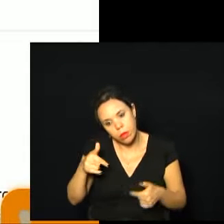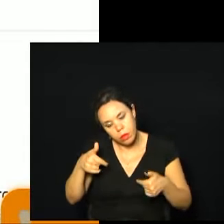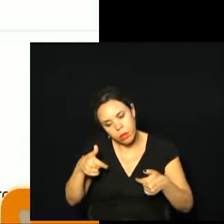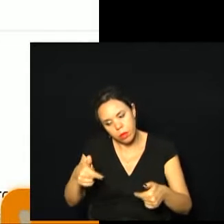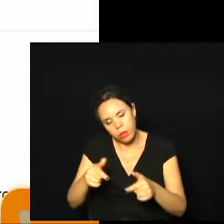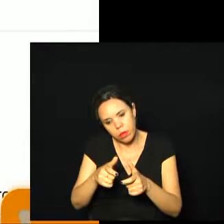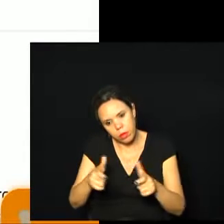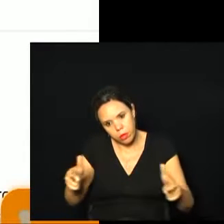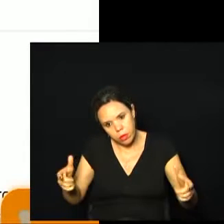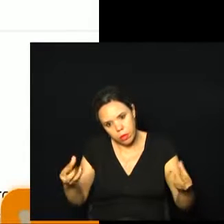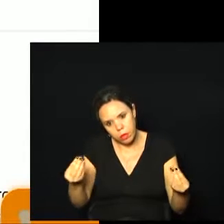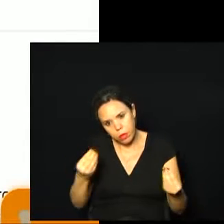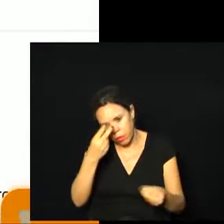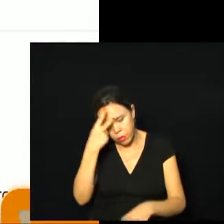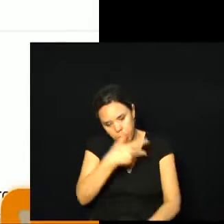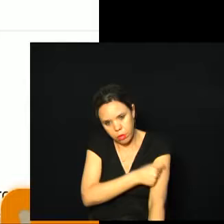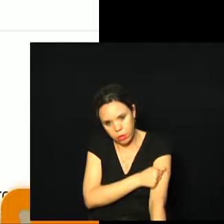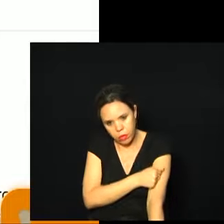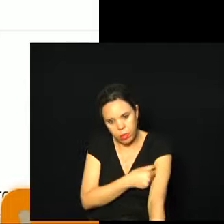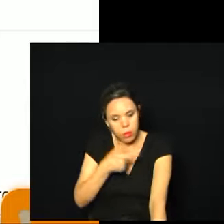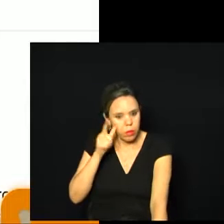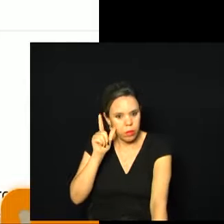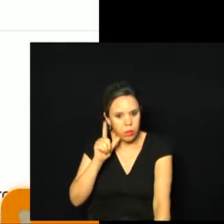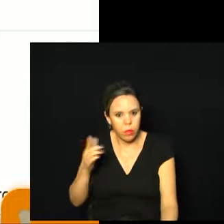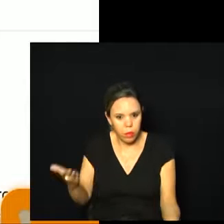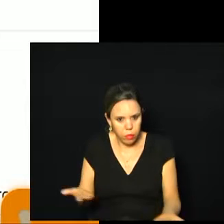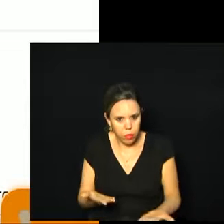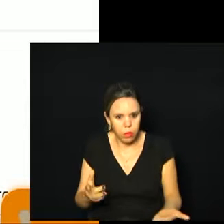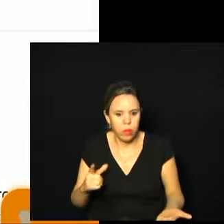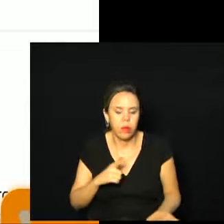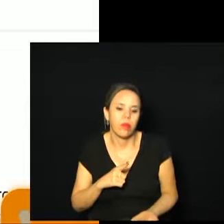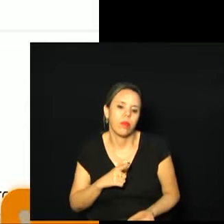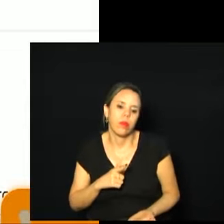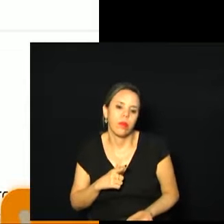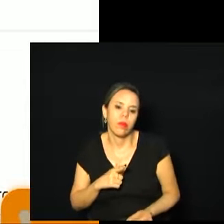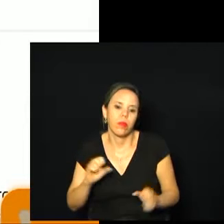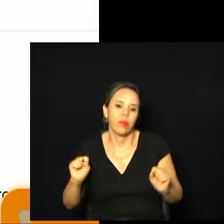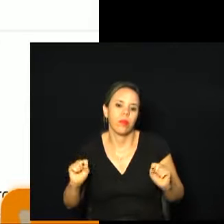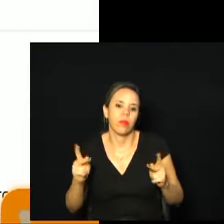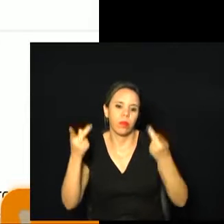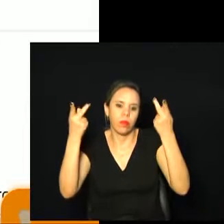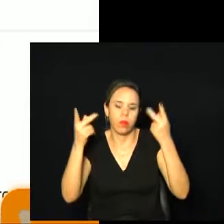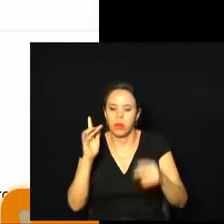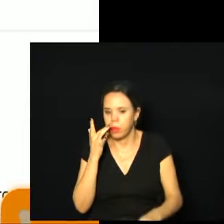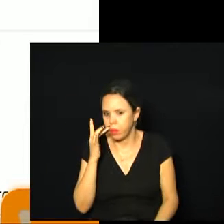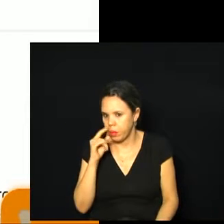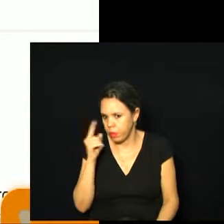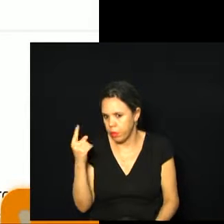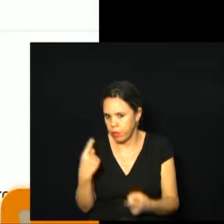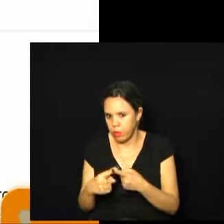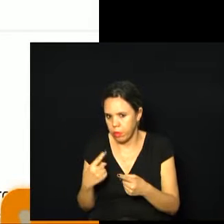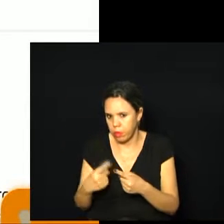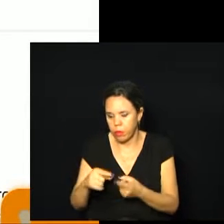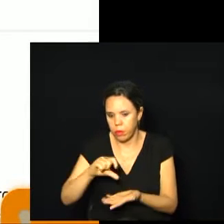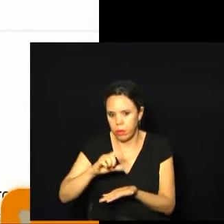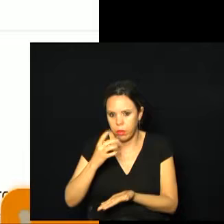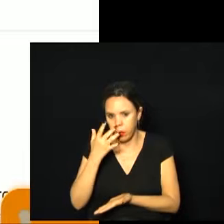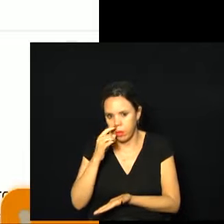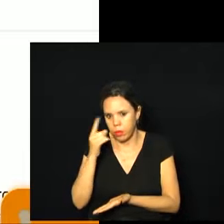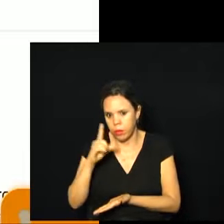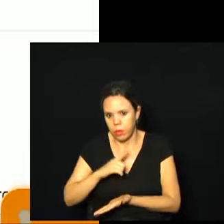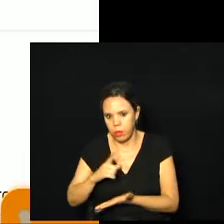ação, inclusive, ontem e hoje, uma ação lá no Shopping Espásio Ouro Verde, porque o distrito do Ouro